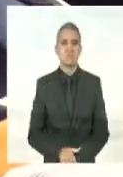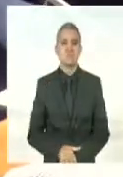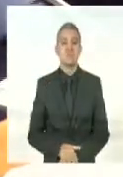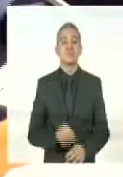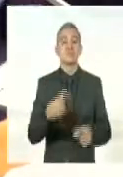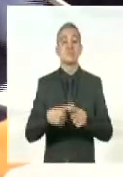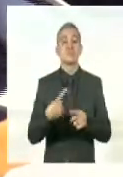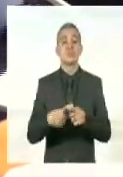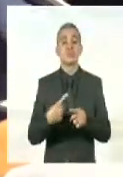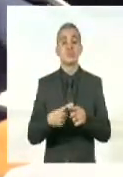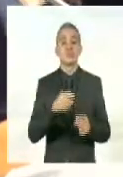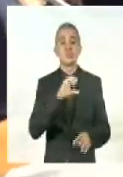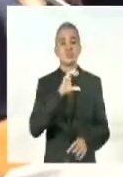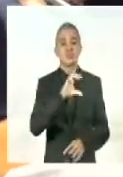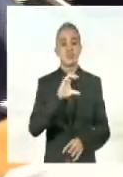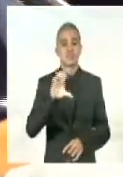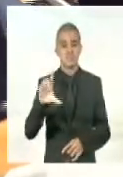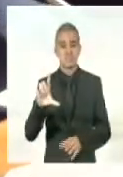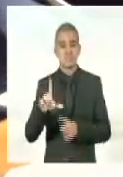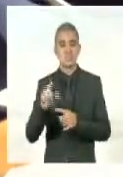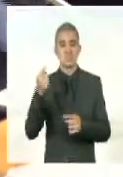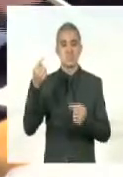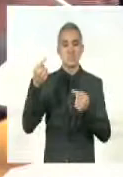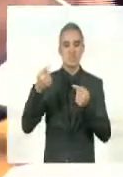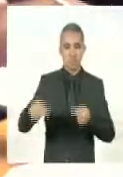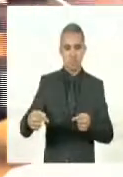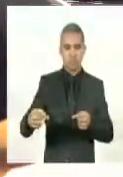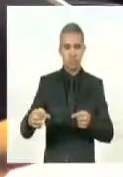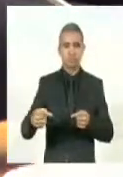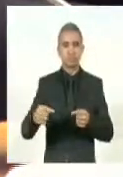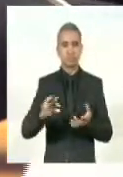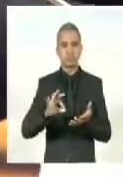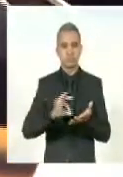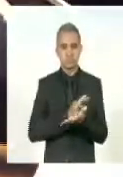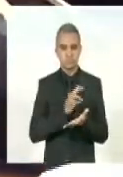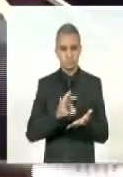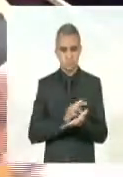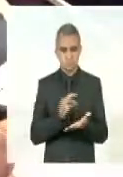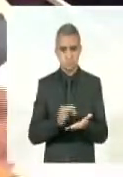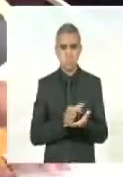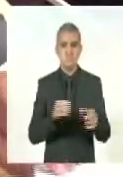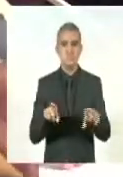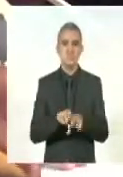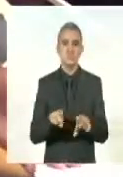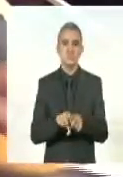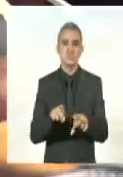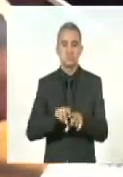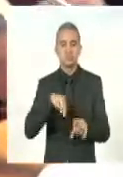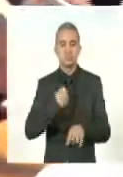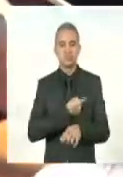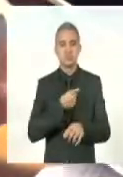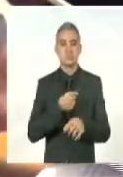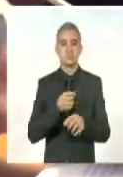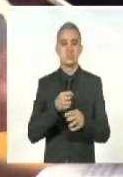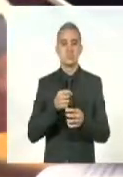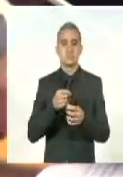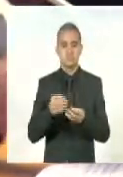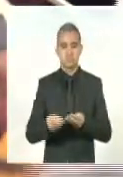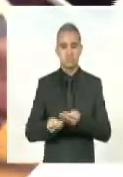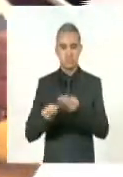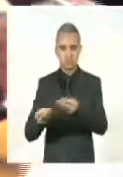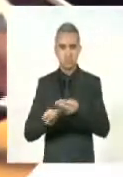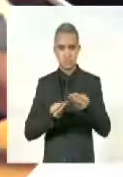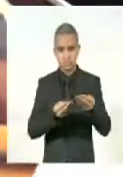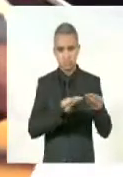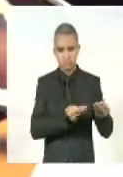contra, categoricamente, a esse contrato. E depois a gente pode até passar para a imprensa, eu estava aqui dando uma lida, e passar